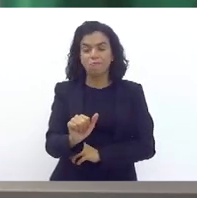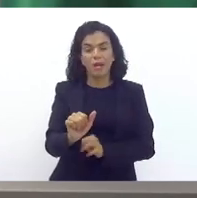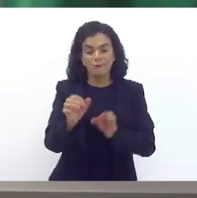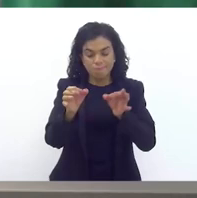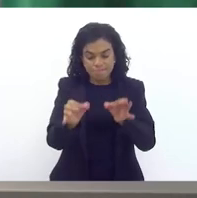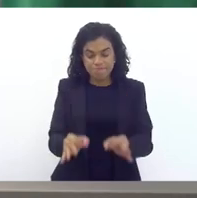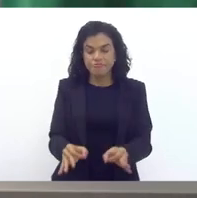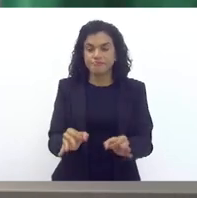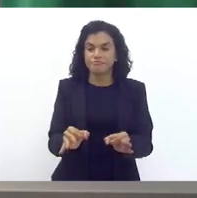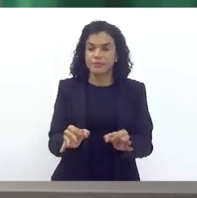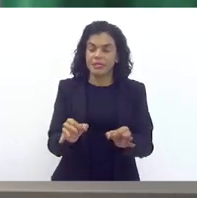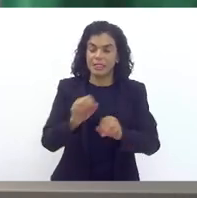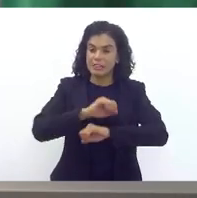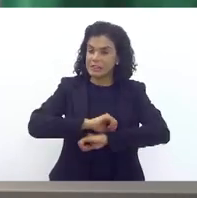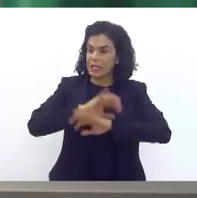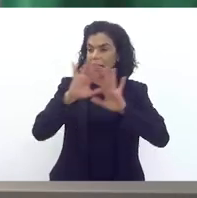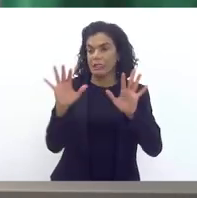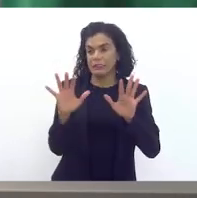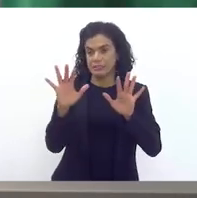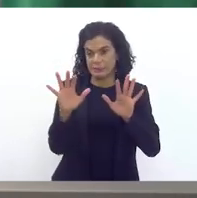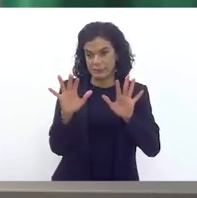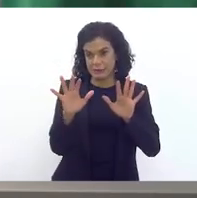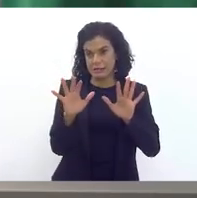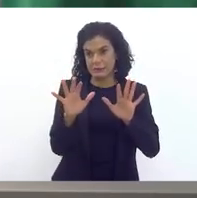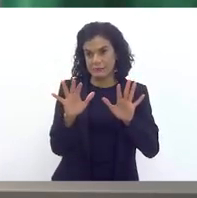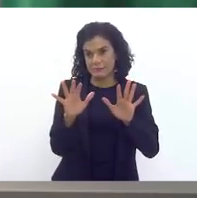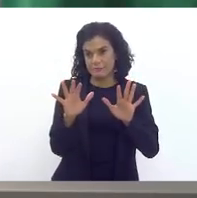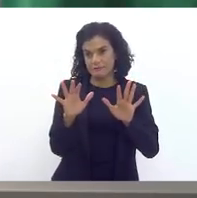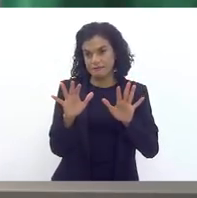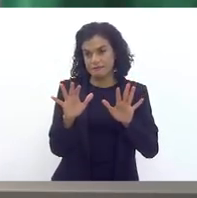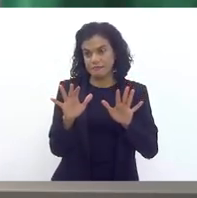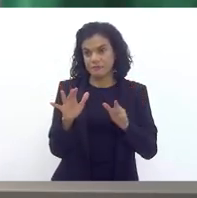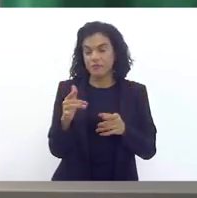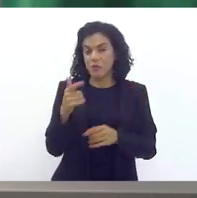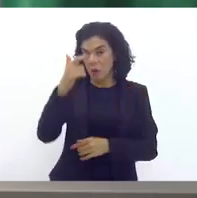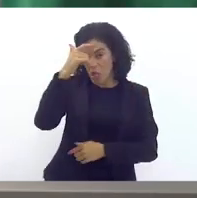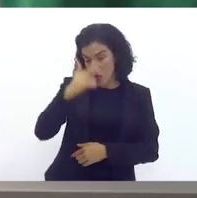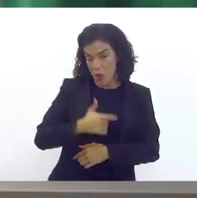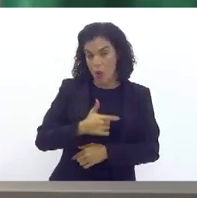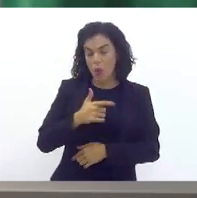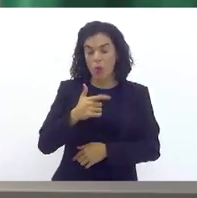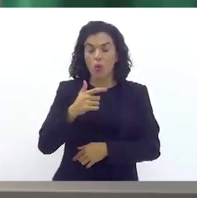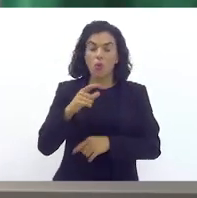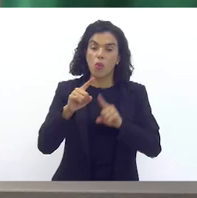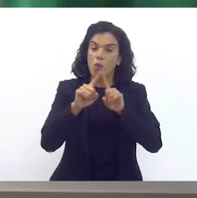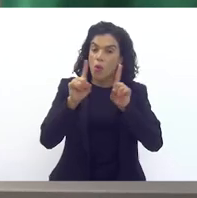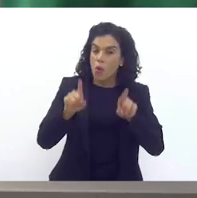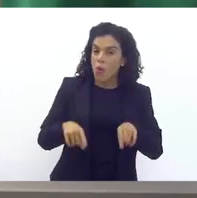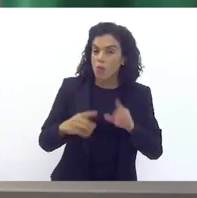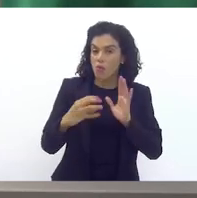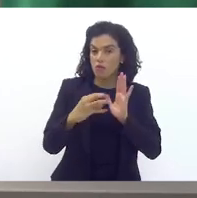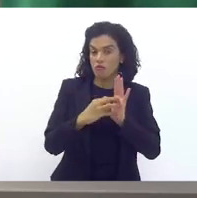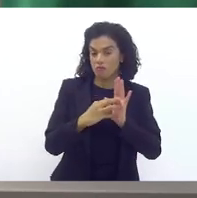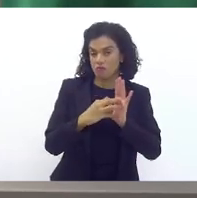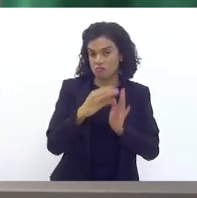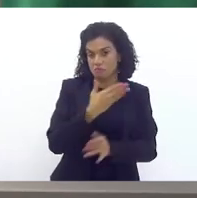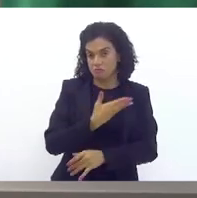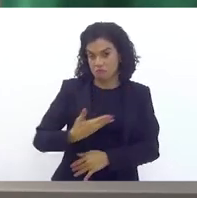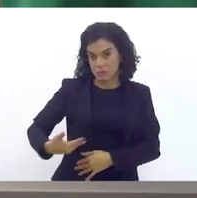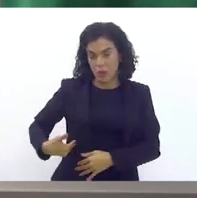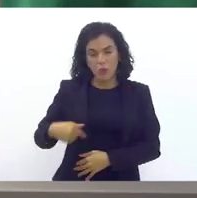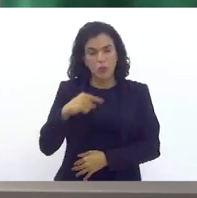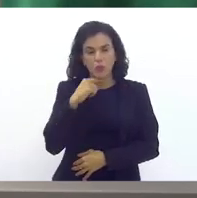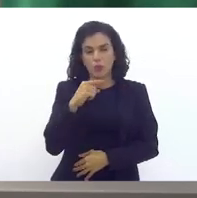definitivamente esclarecidas. Né. Como servidor, eu não tenho nenhuma